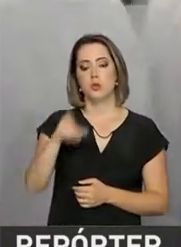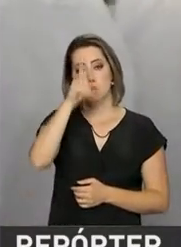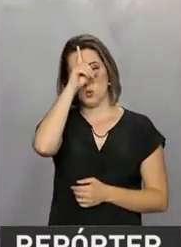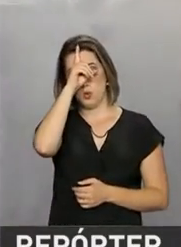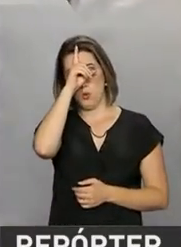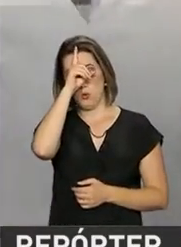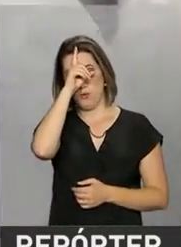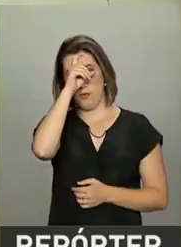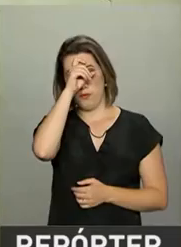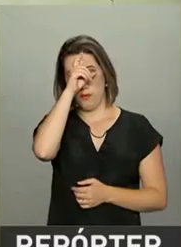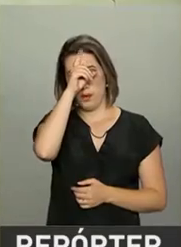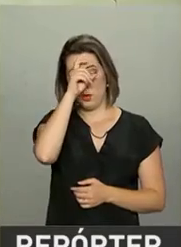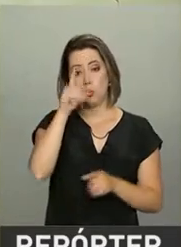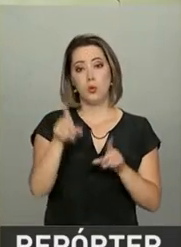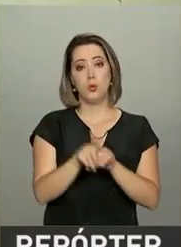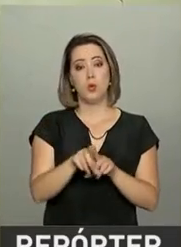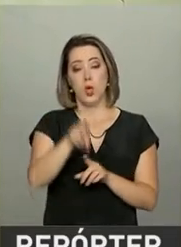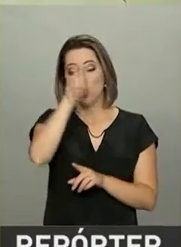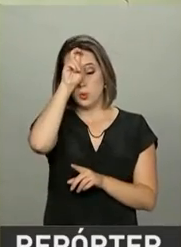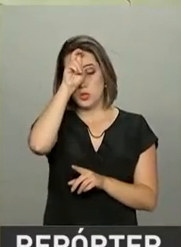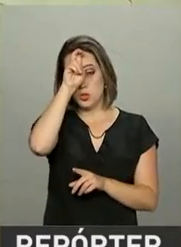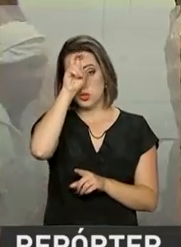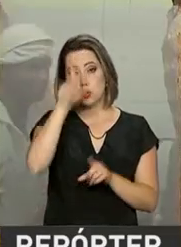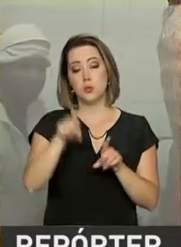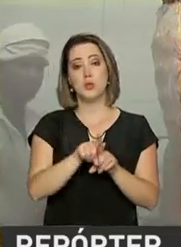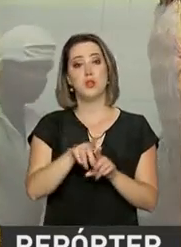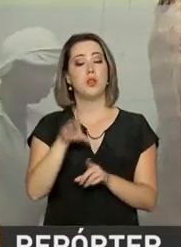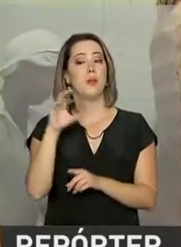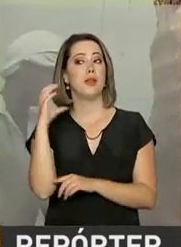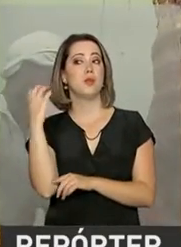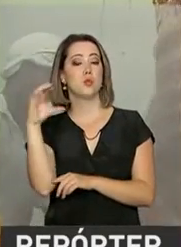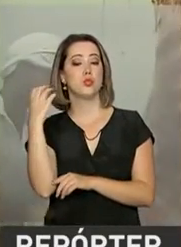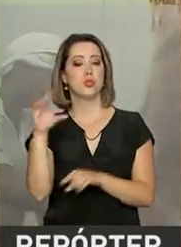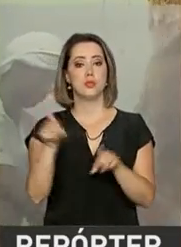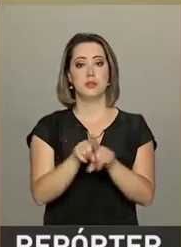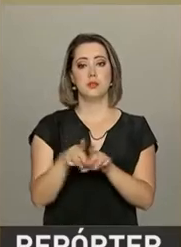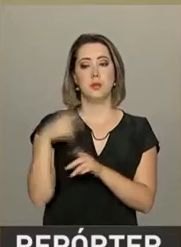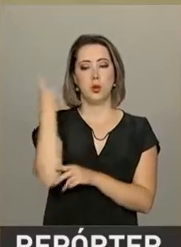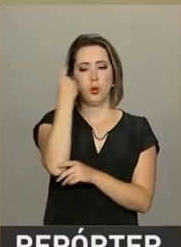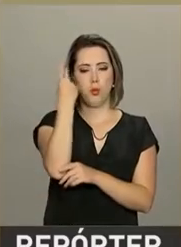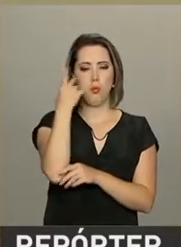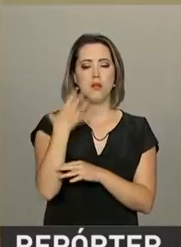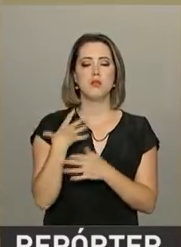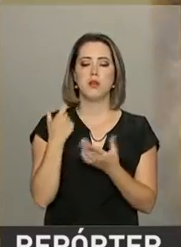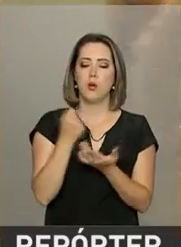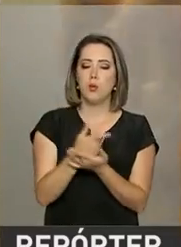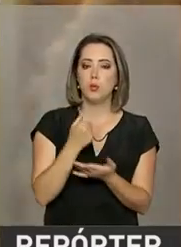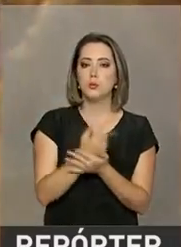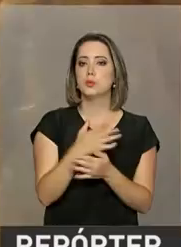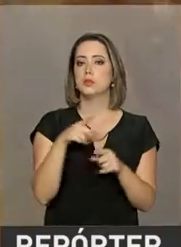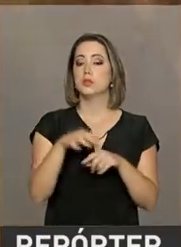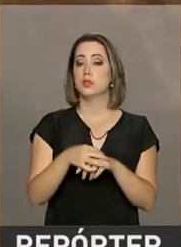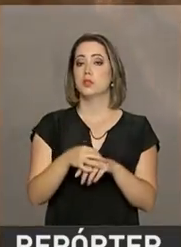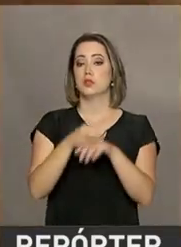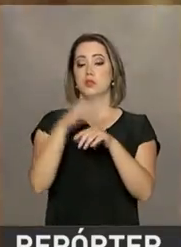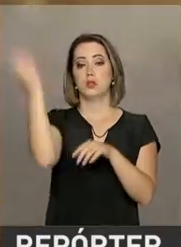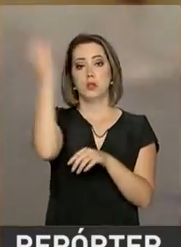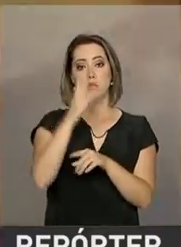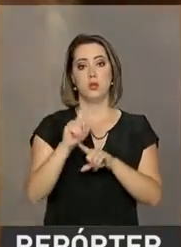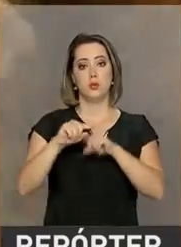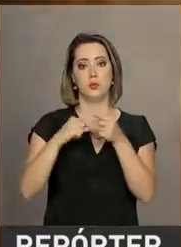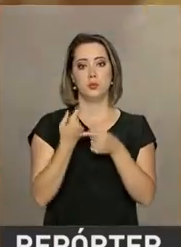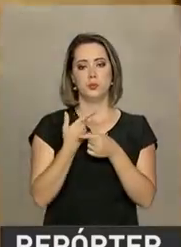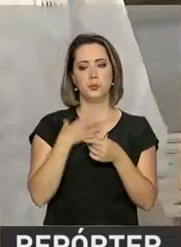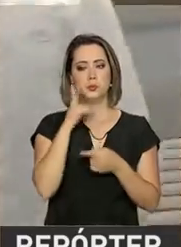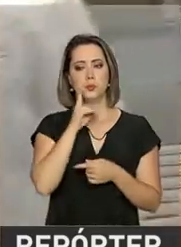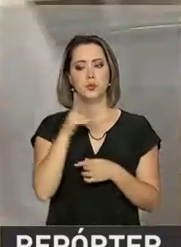e do Chile, importantes parceiros comerciais, também normalizaram as importações de carne do Brasil após receberem